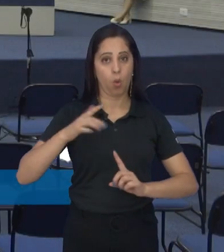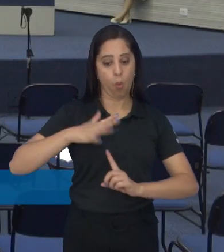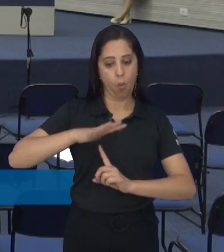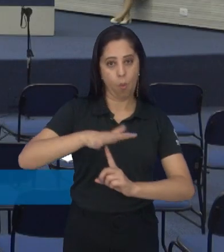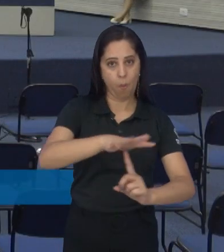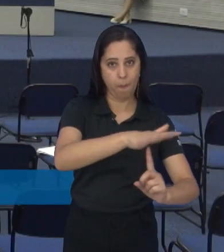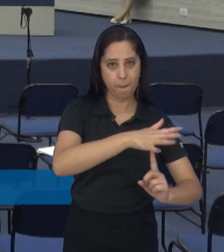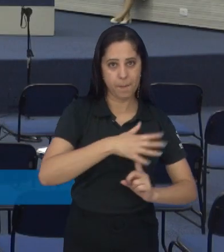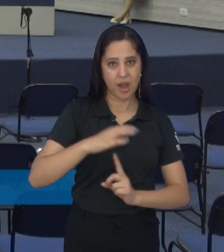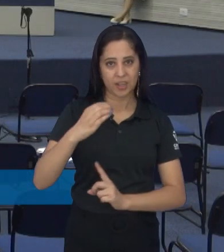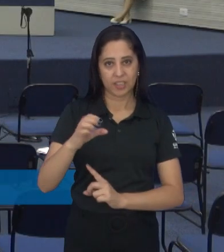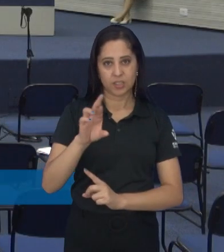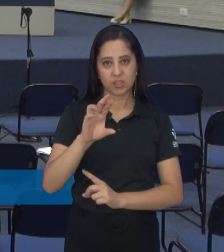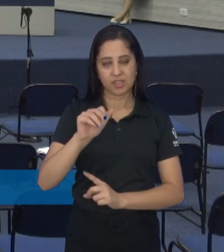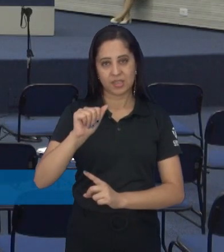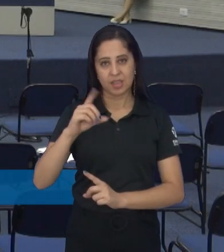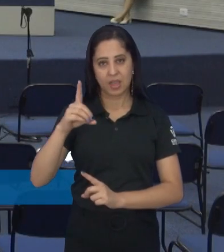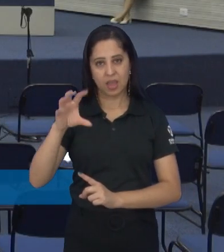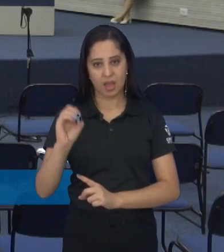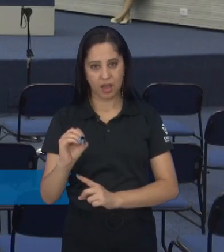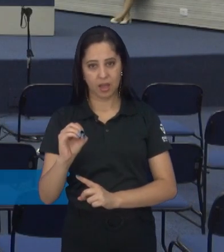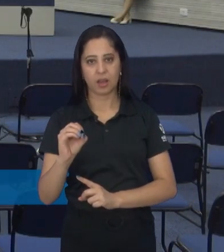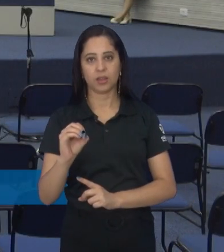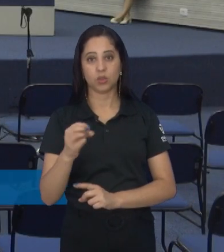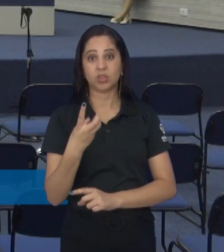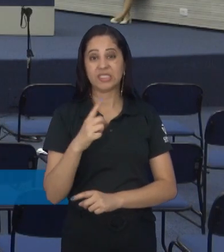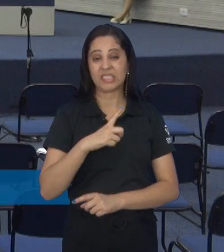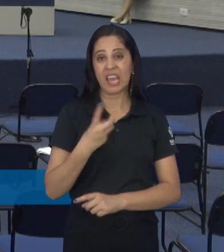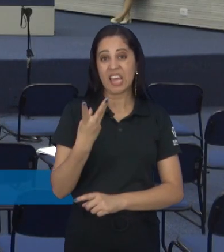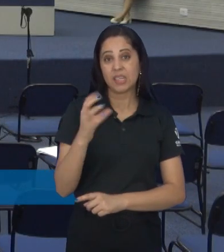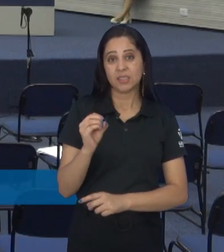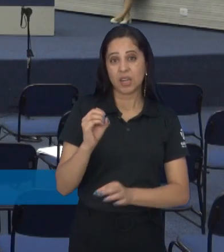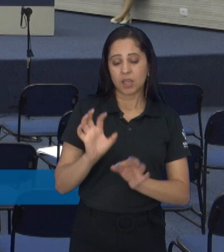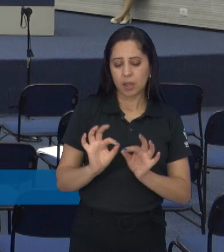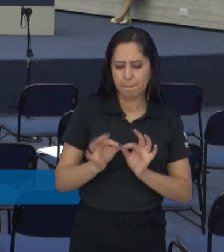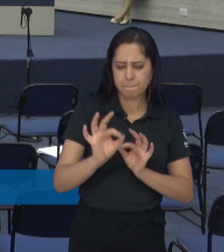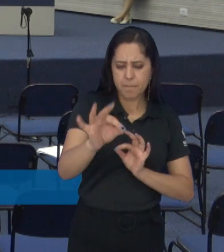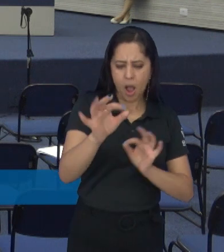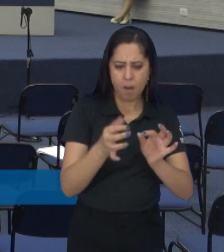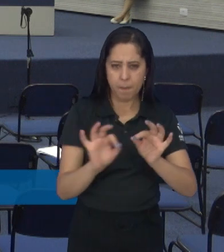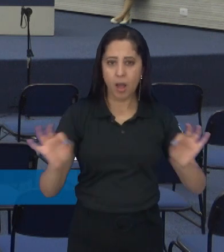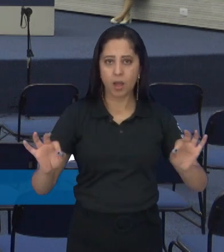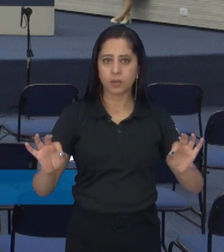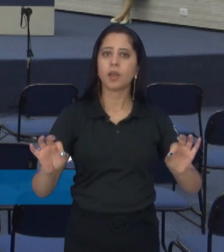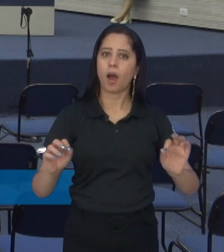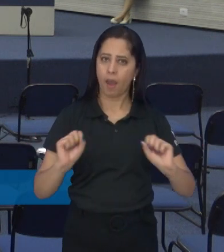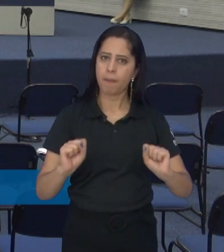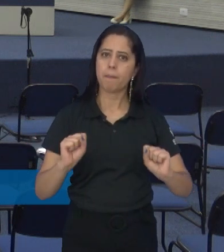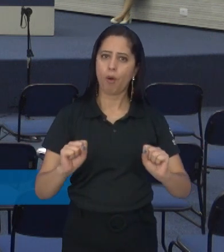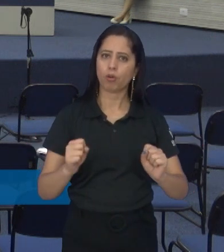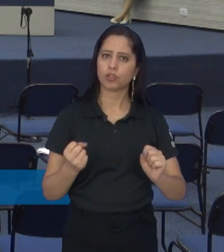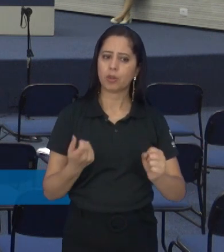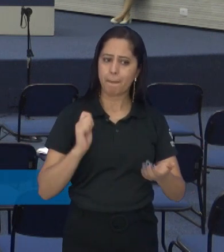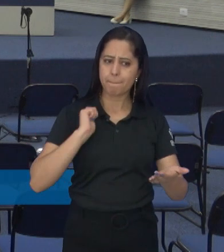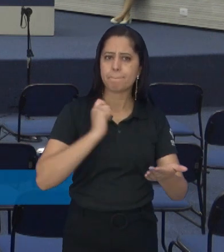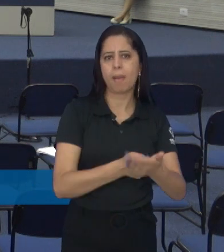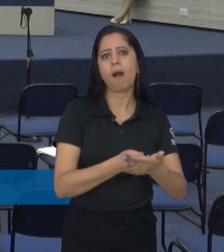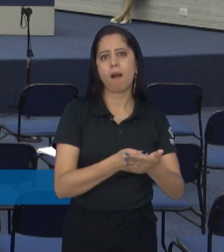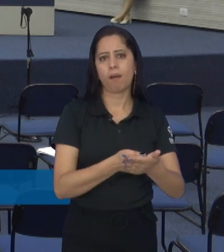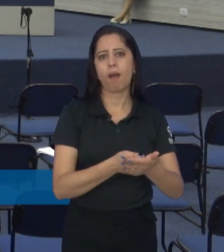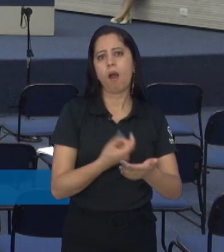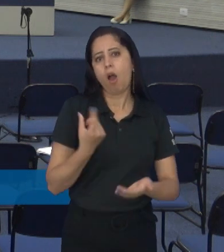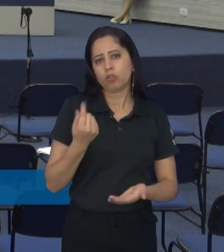Cerrado dos seus 30 hectares comunidade de Proteção Integral Isso sim é o que vale a pena para investir um dinheiro dinheiro